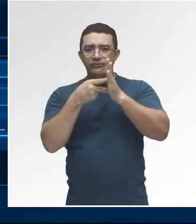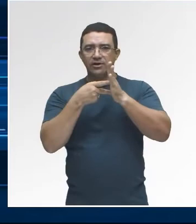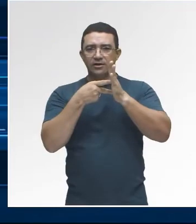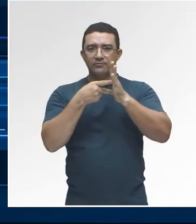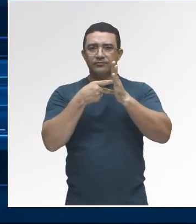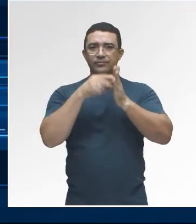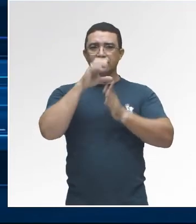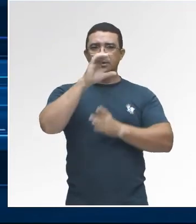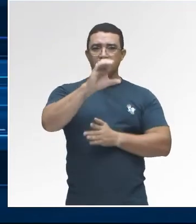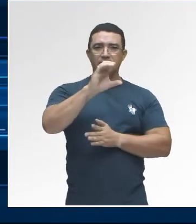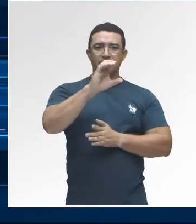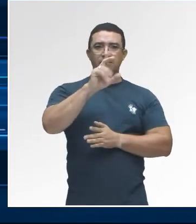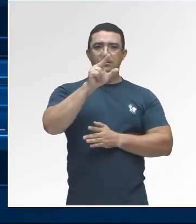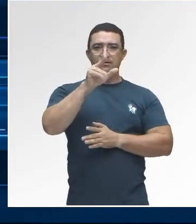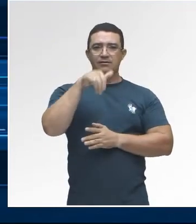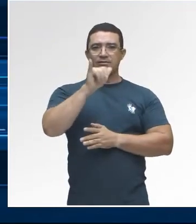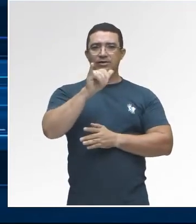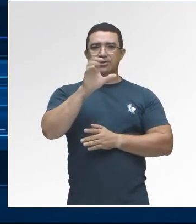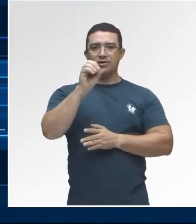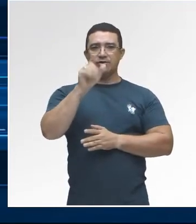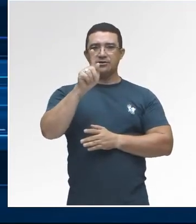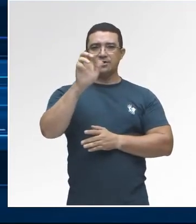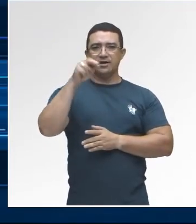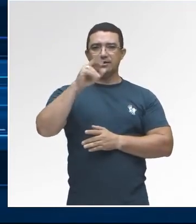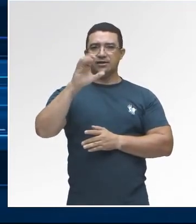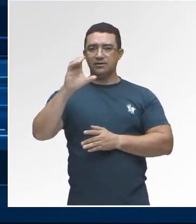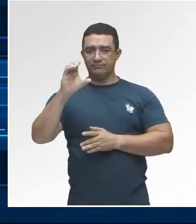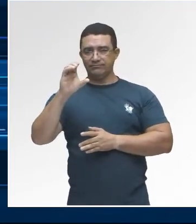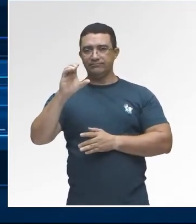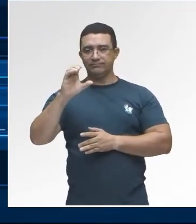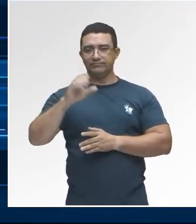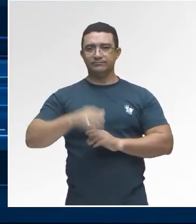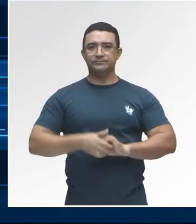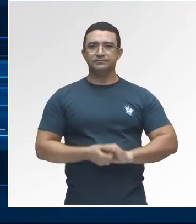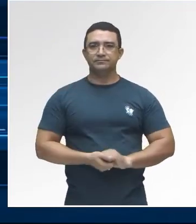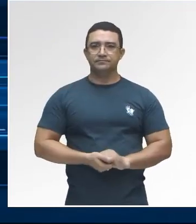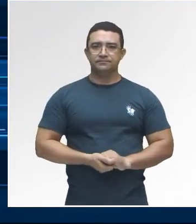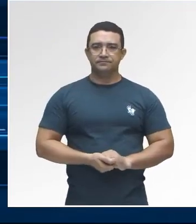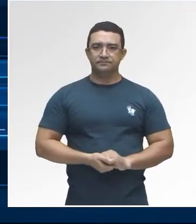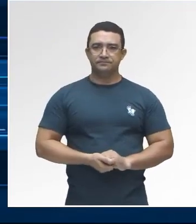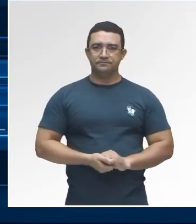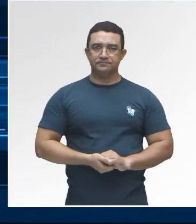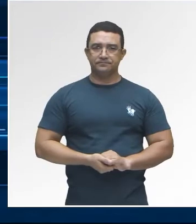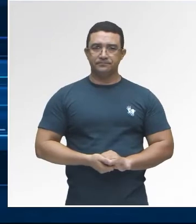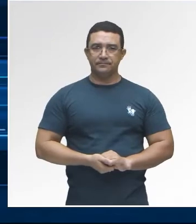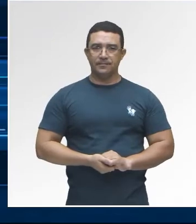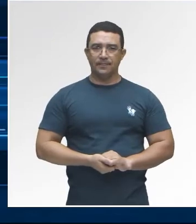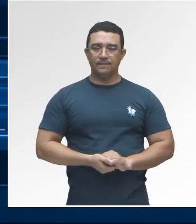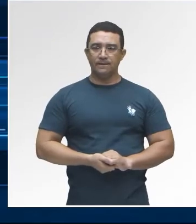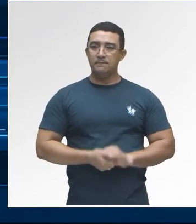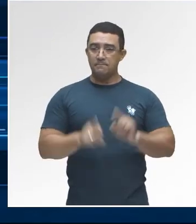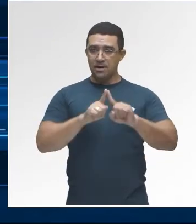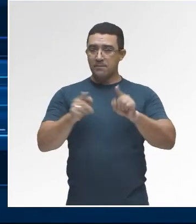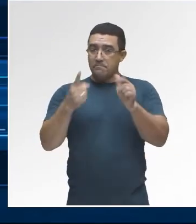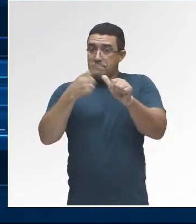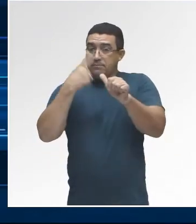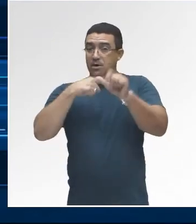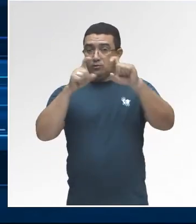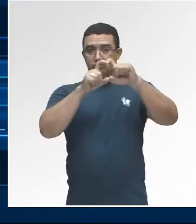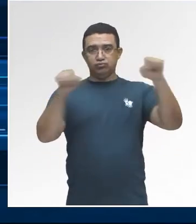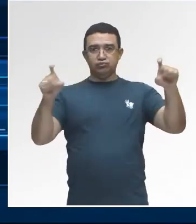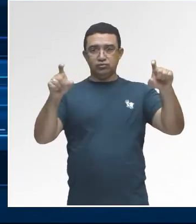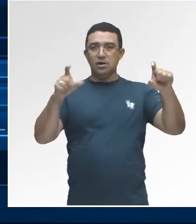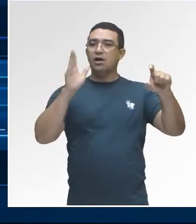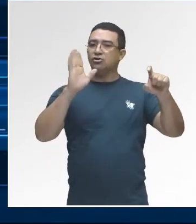as pessoas falam, o que os pesquisadores falam, o que acontece, tudo bem? Mas aqui no primeiro já aparece logo. Vamos